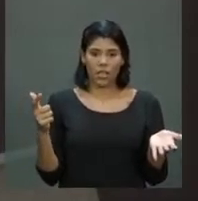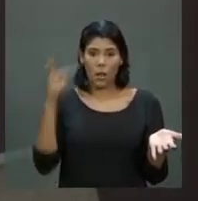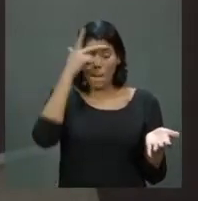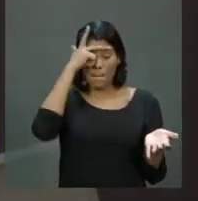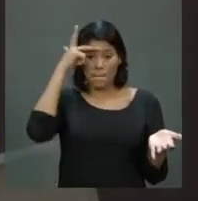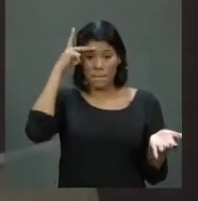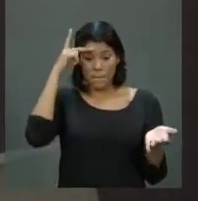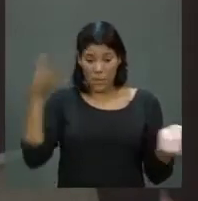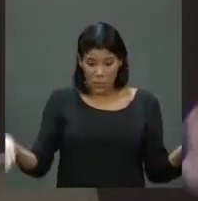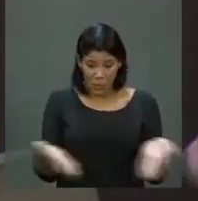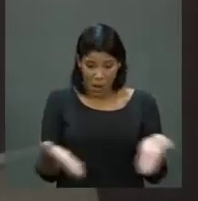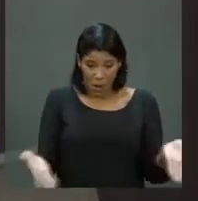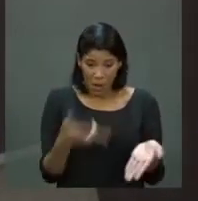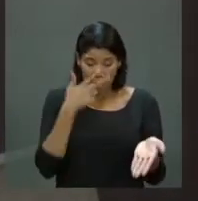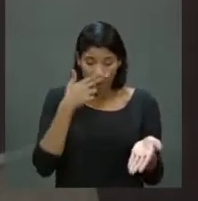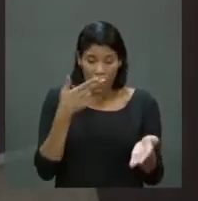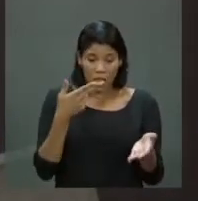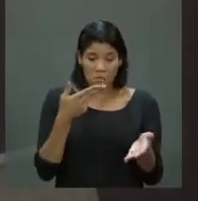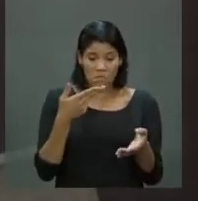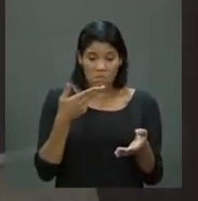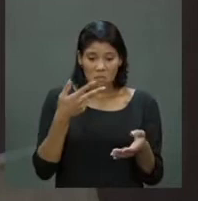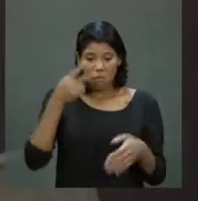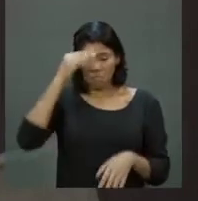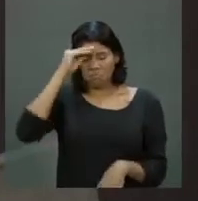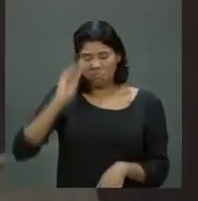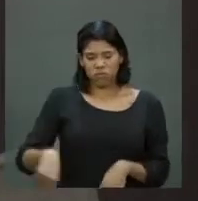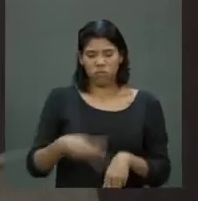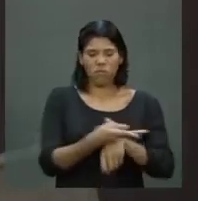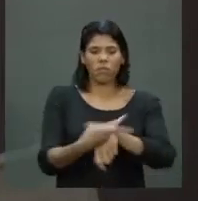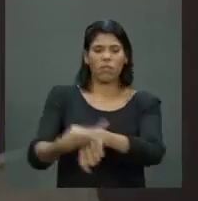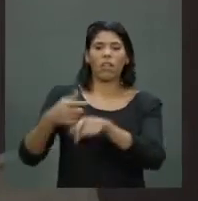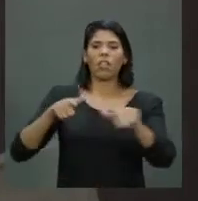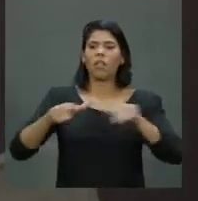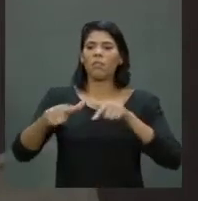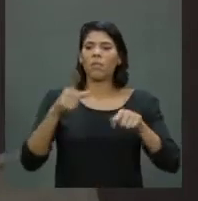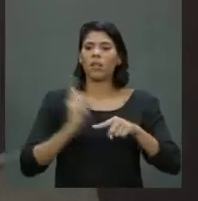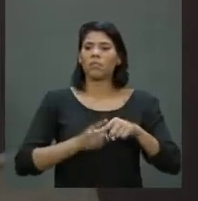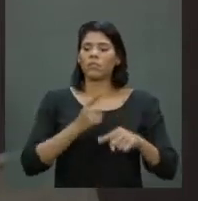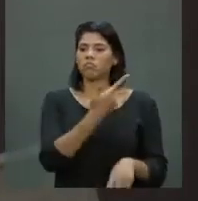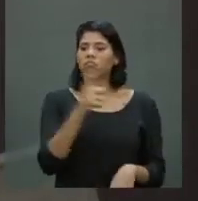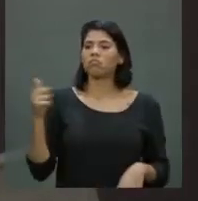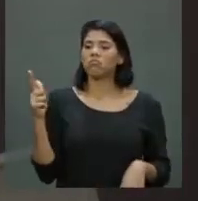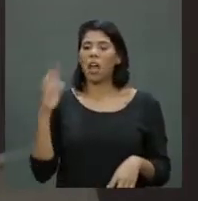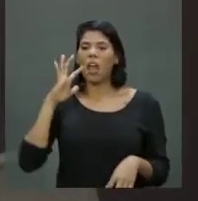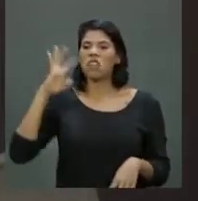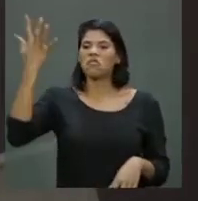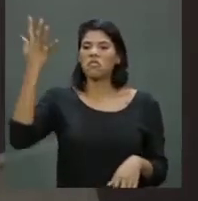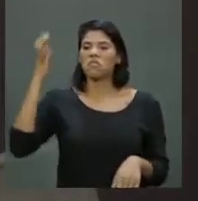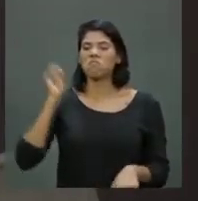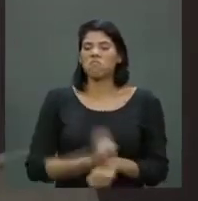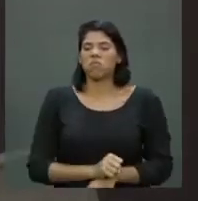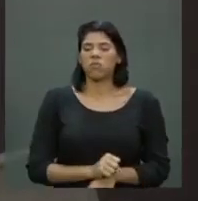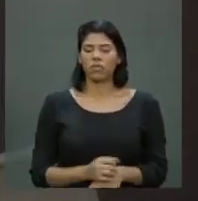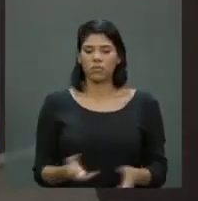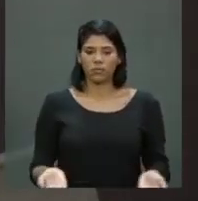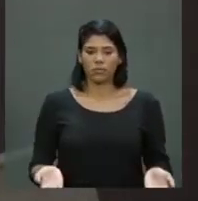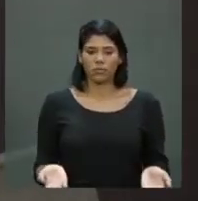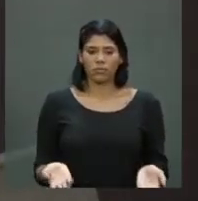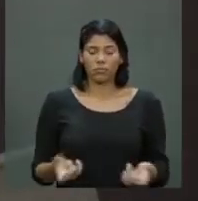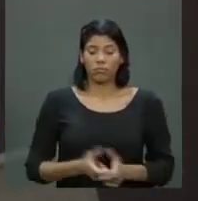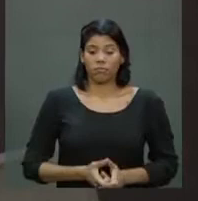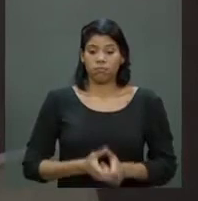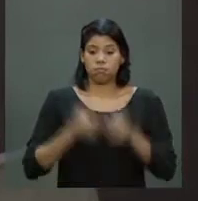desalentados, estão fora do mercado de trabalho. Portanto, eu queria aqui, nesse primeiro pronunciamento desse primeiro